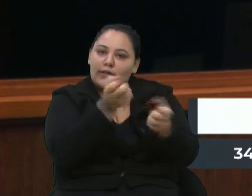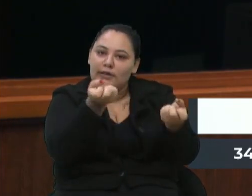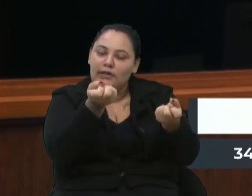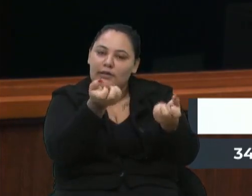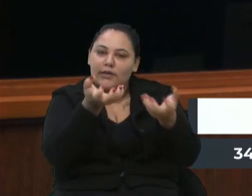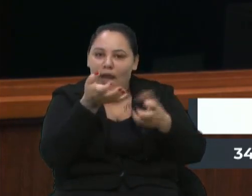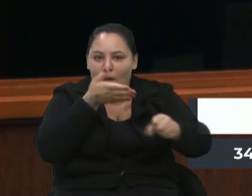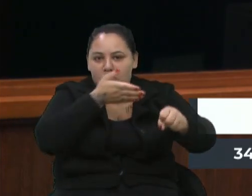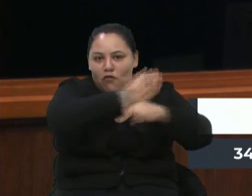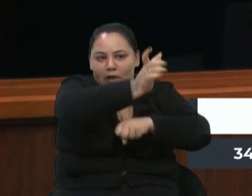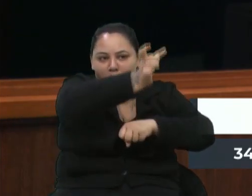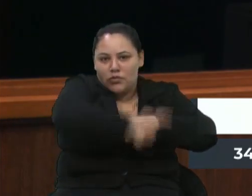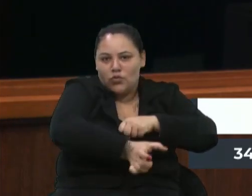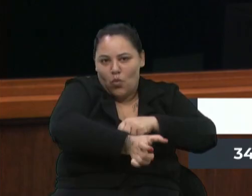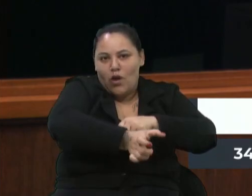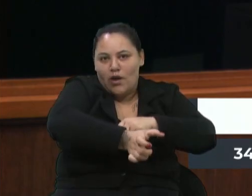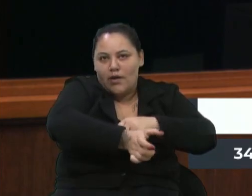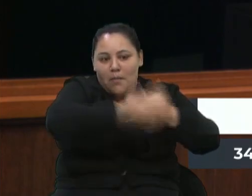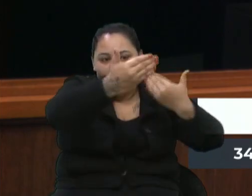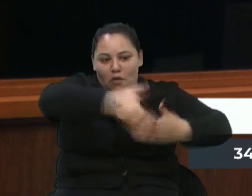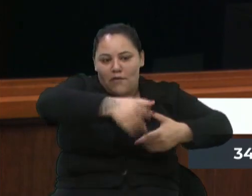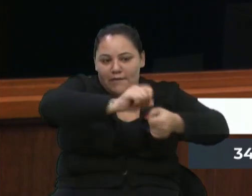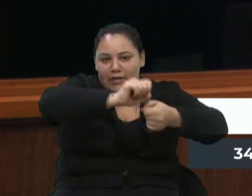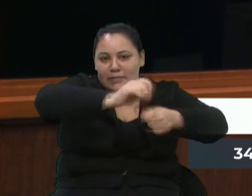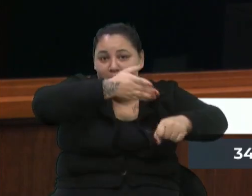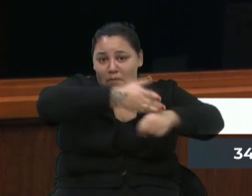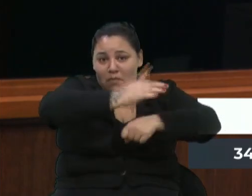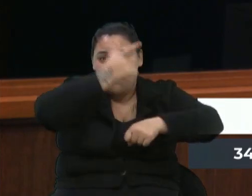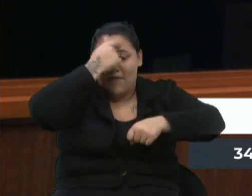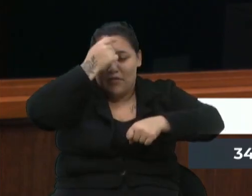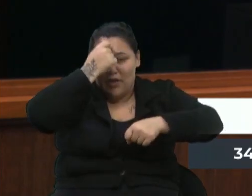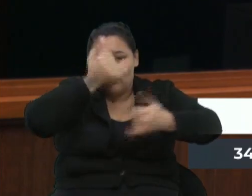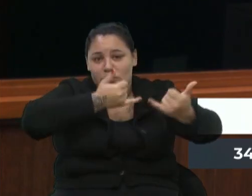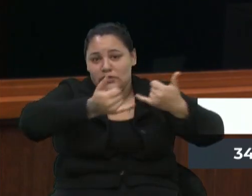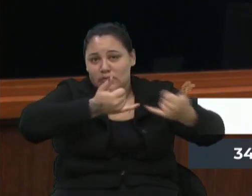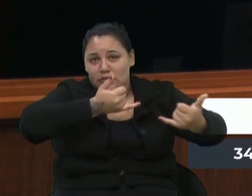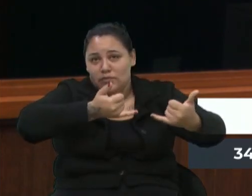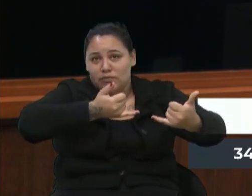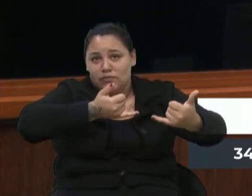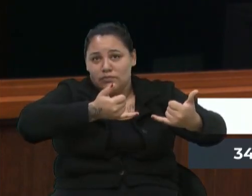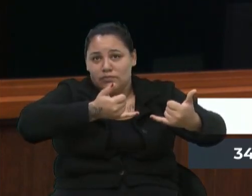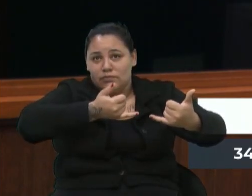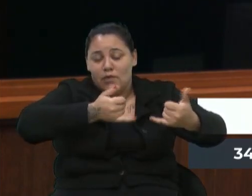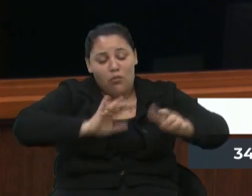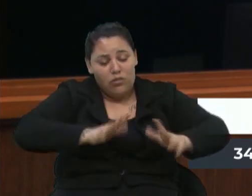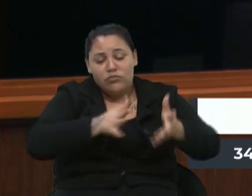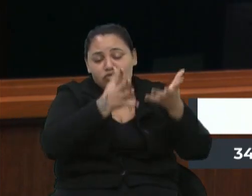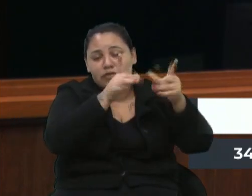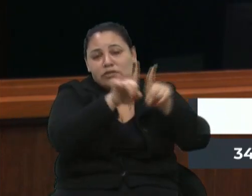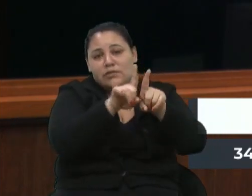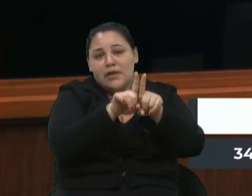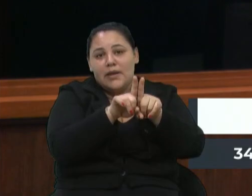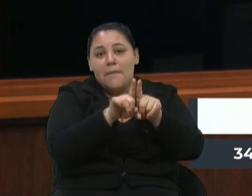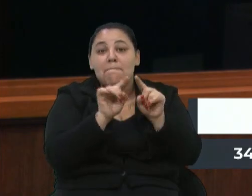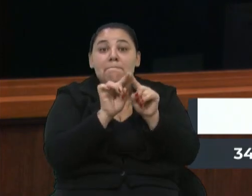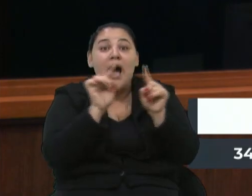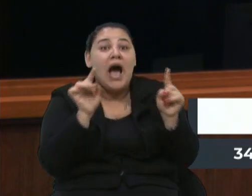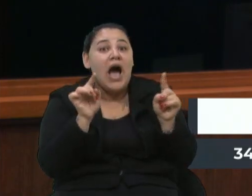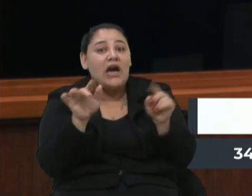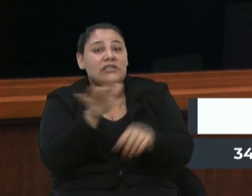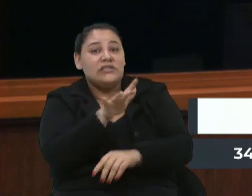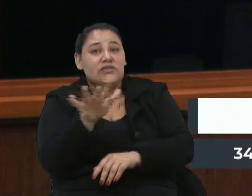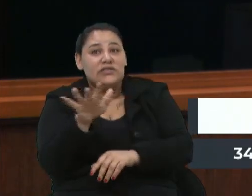ou nas provas que fazem para te ingressar na universidade, isso é considerado um incentivo. Mas isso, às vezes,